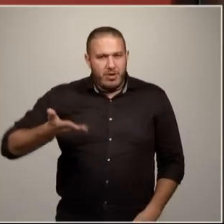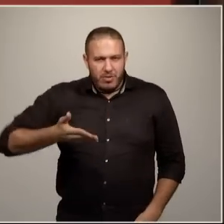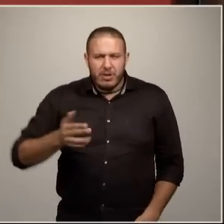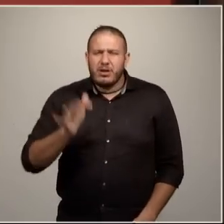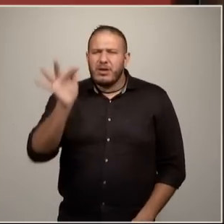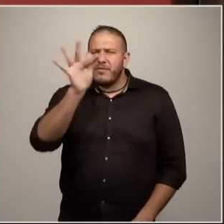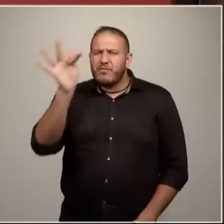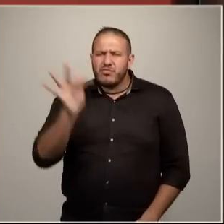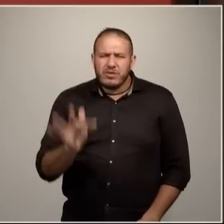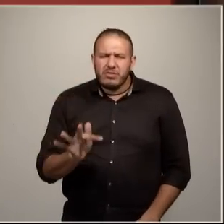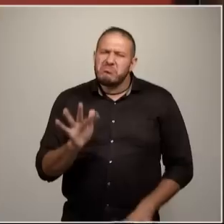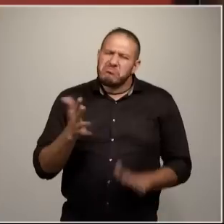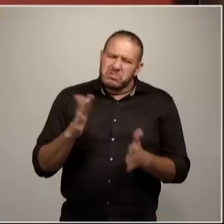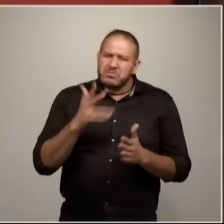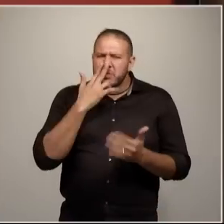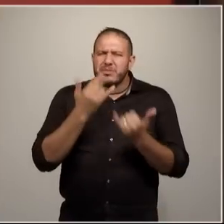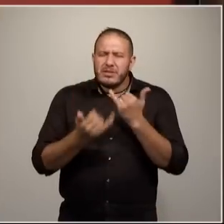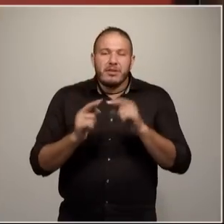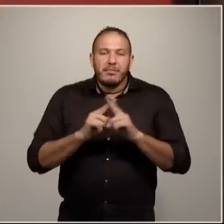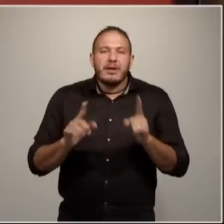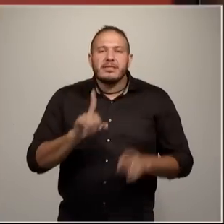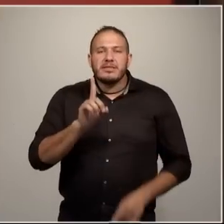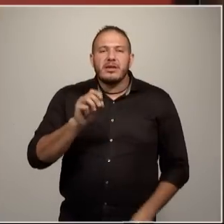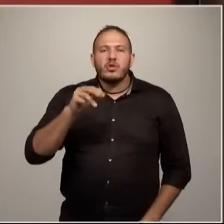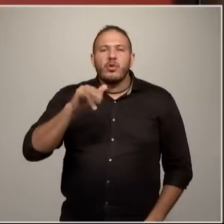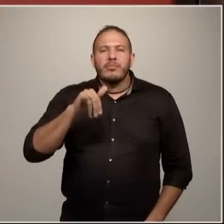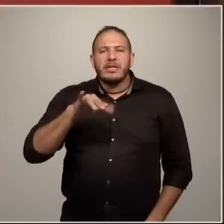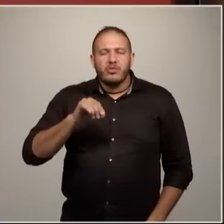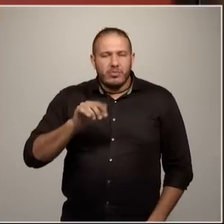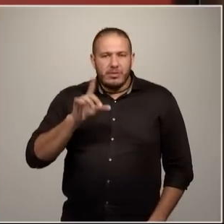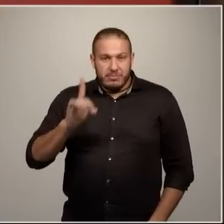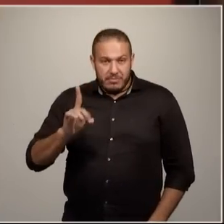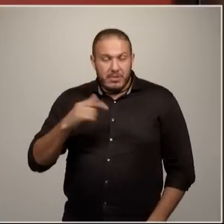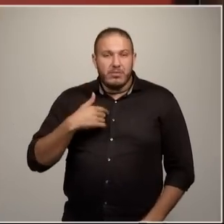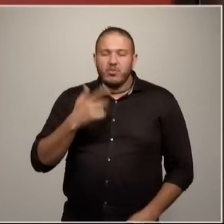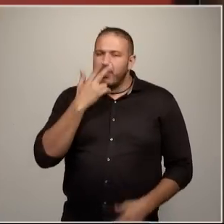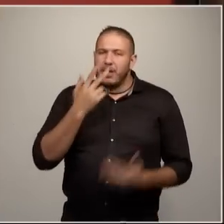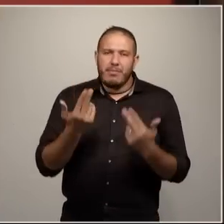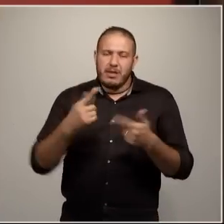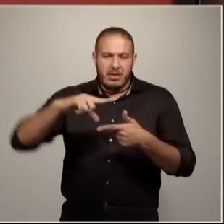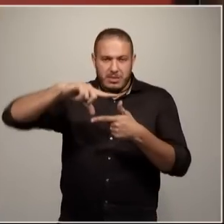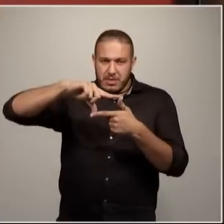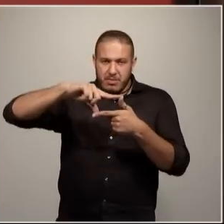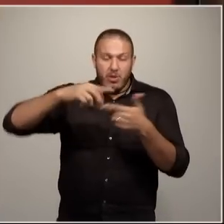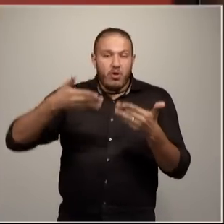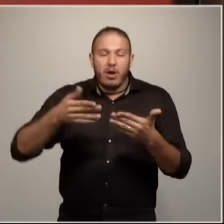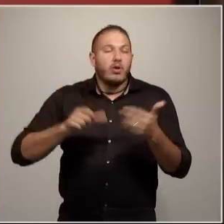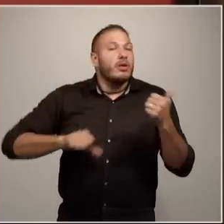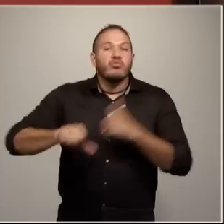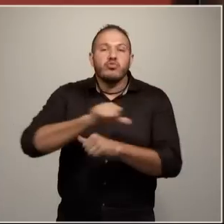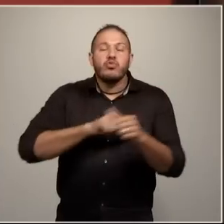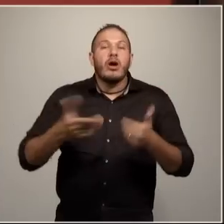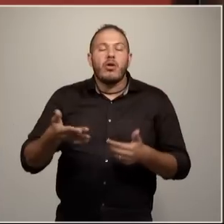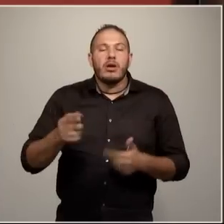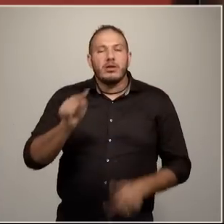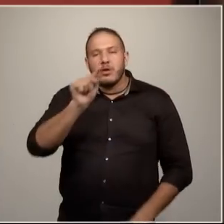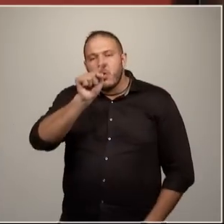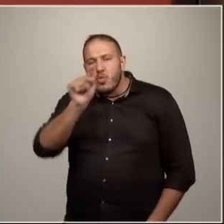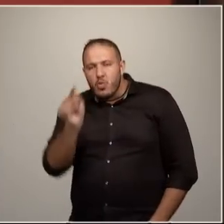mais ou menos a mesma, só que imagina que o domínio não é mais um retângulo. O domínio agora vai ser uma curva.